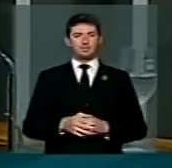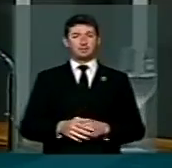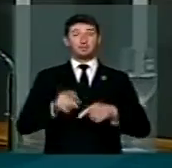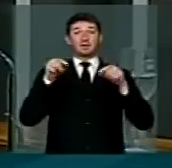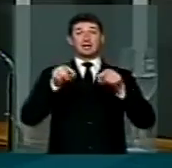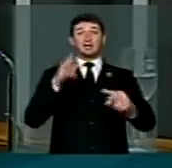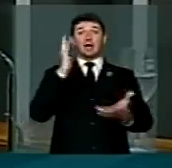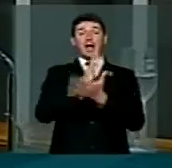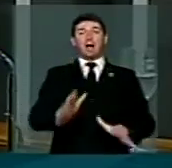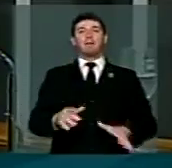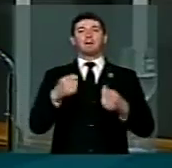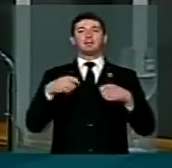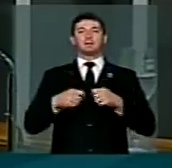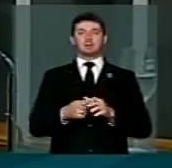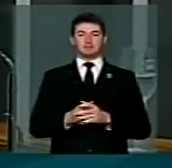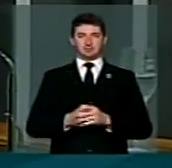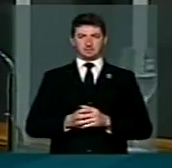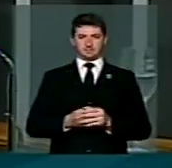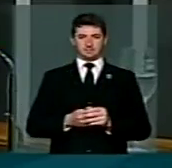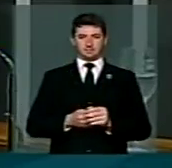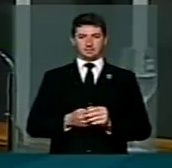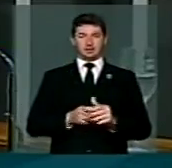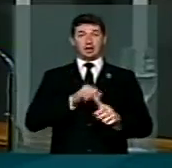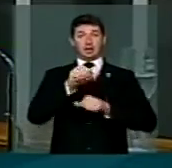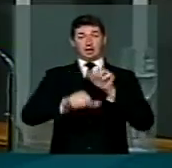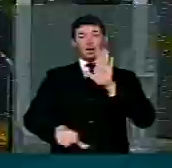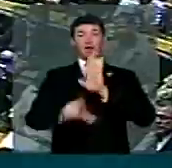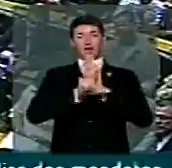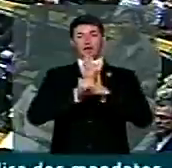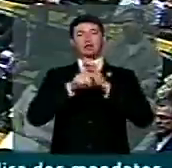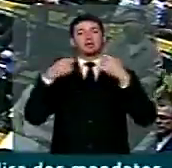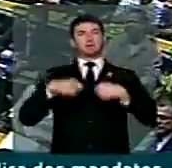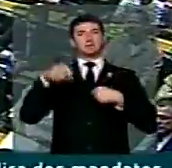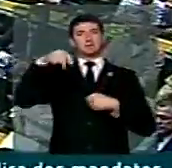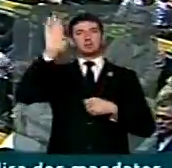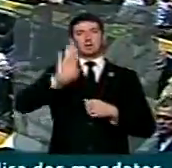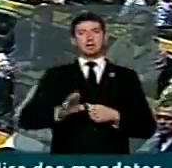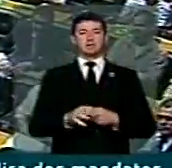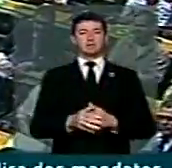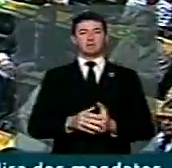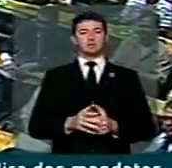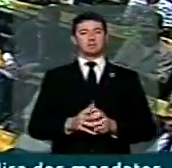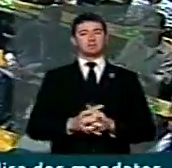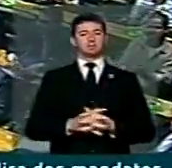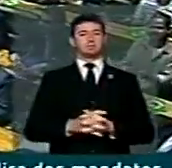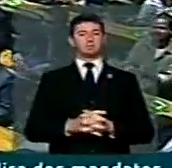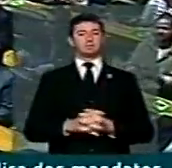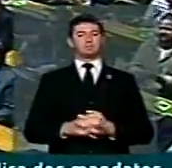precisa acabar. E para acabar precisa mudar a lei da anistia em nosso país.